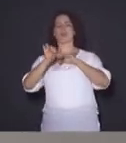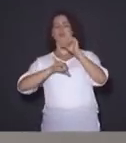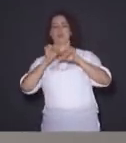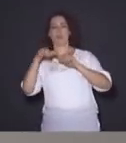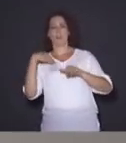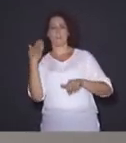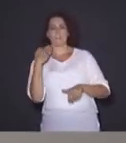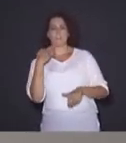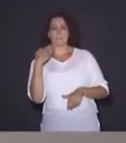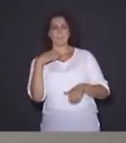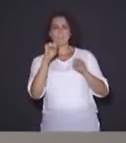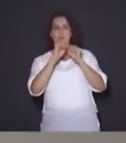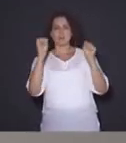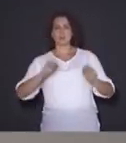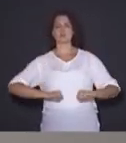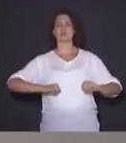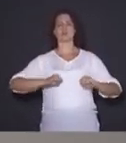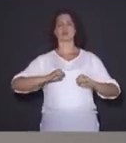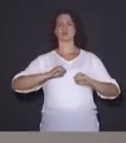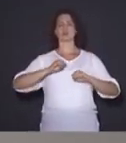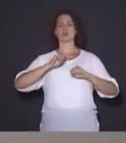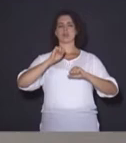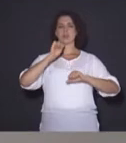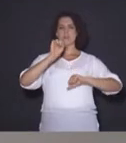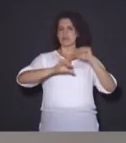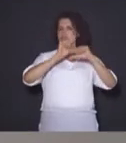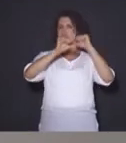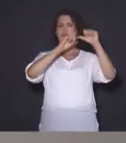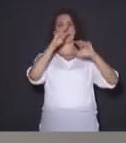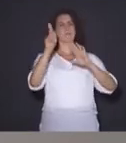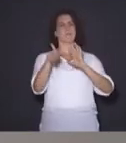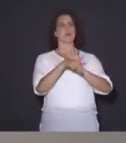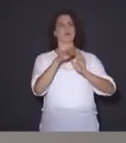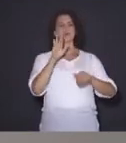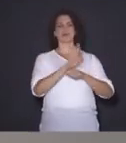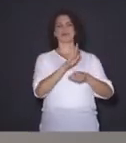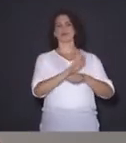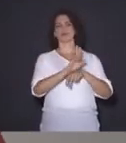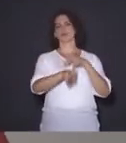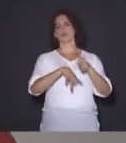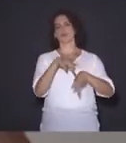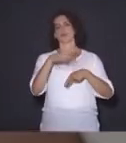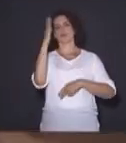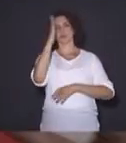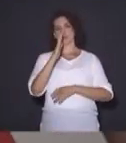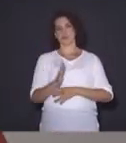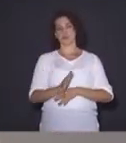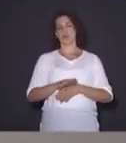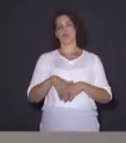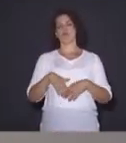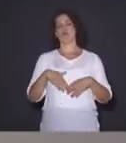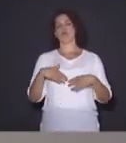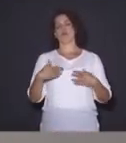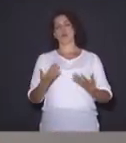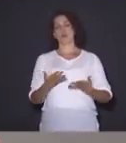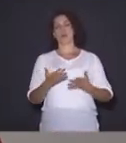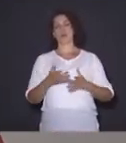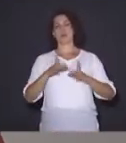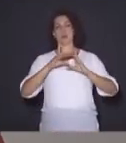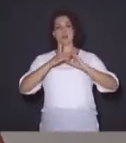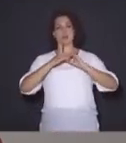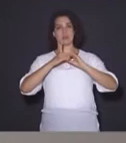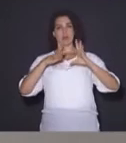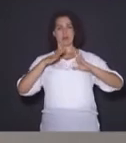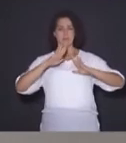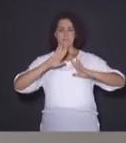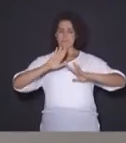reformas que dialogavam com o povo brasileiro e expandiam a democracia